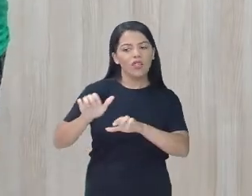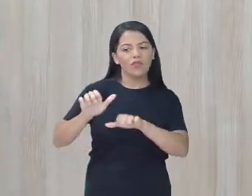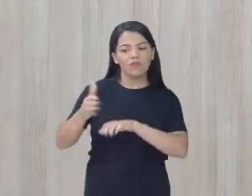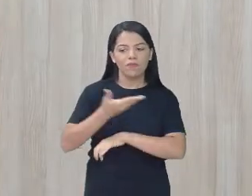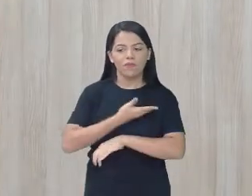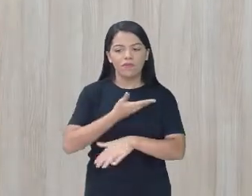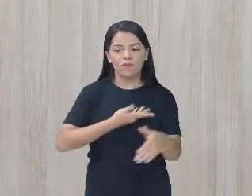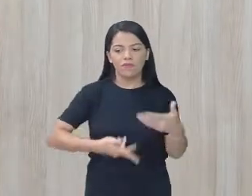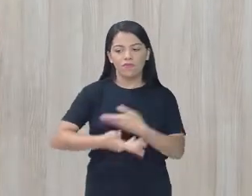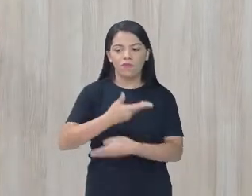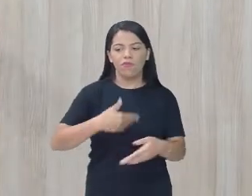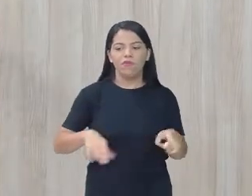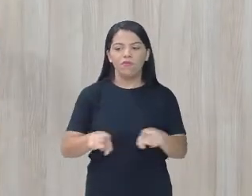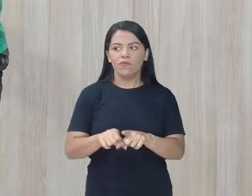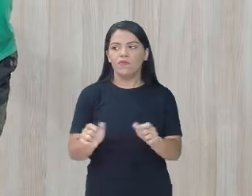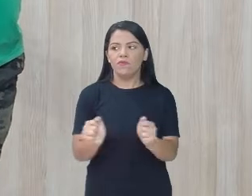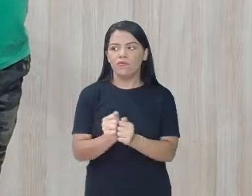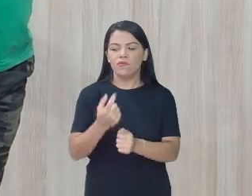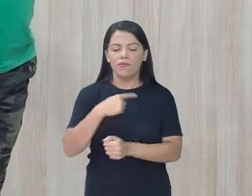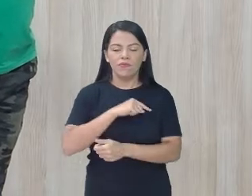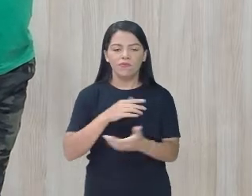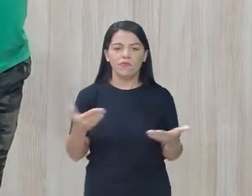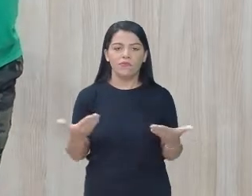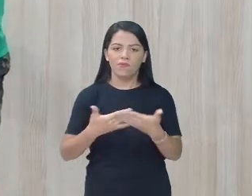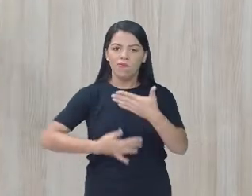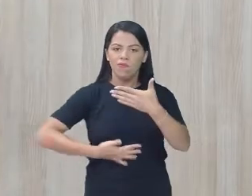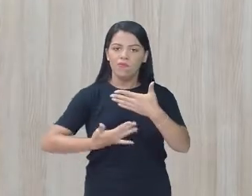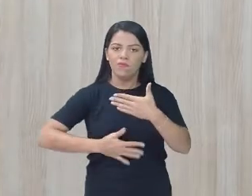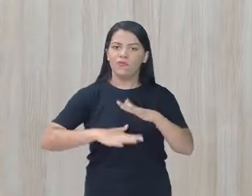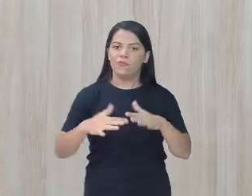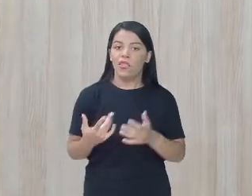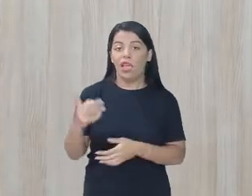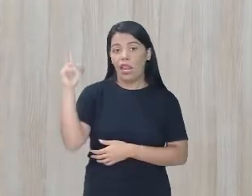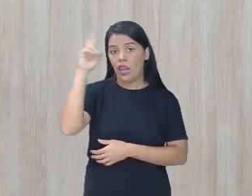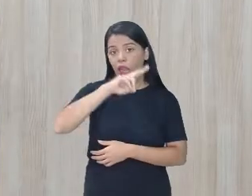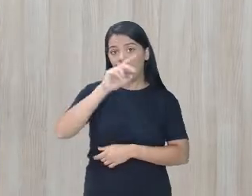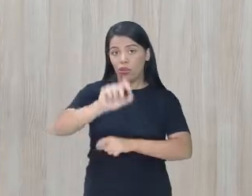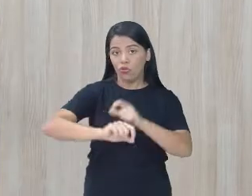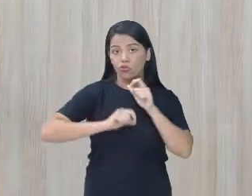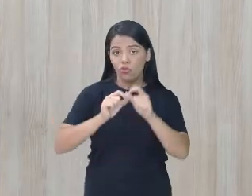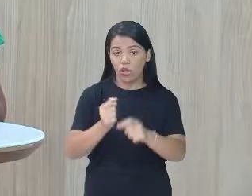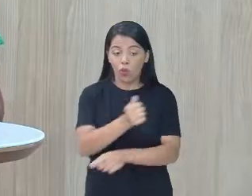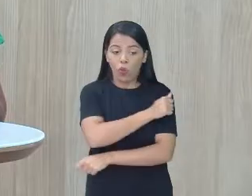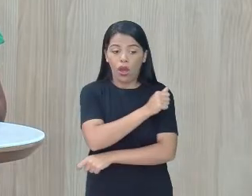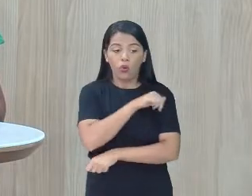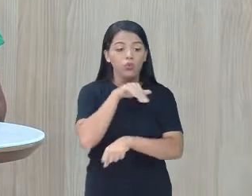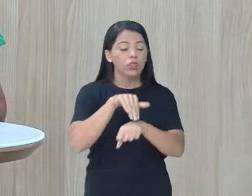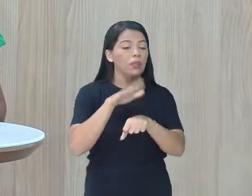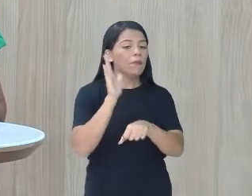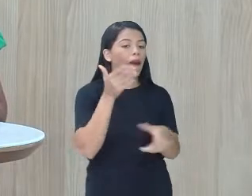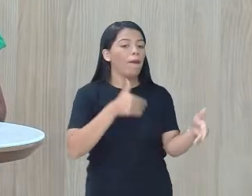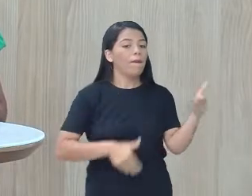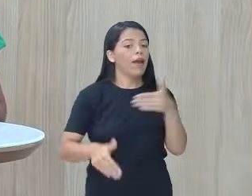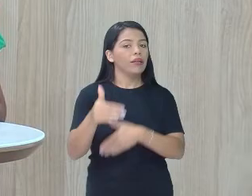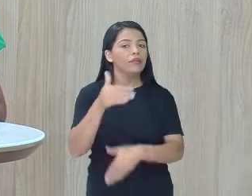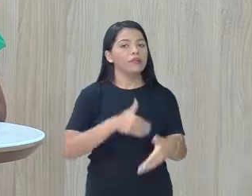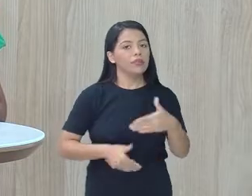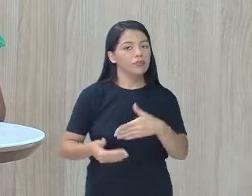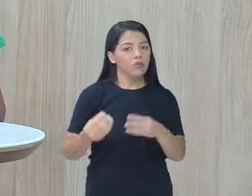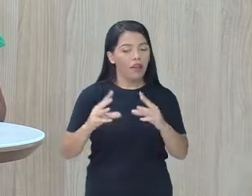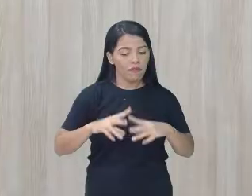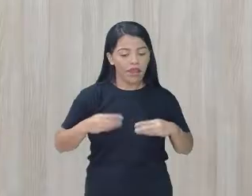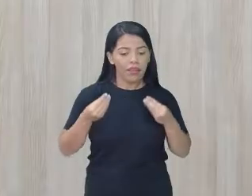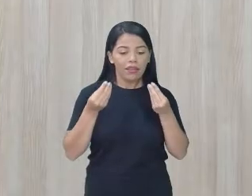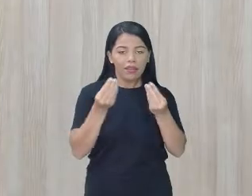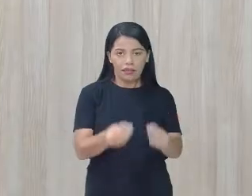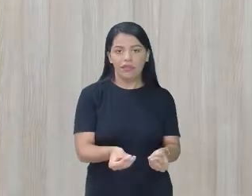né? Lembrando que a gente lançou a Braba, não foi, professora? Lançou a Braba, quem mais participar vai ganhar o quê? A bandana. A bandana. A Braba está lançada.